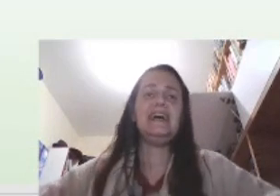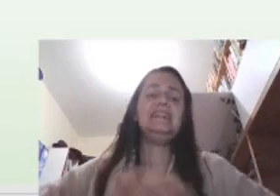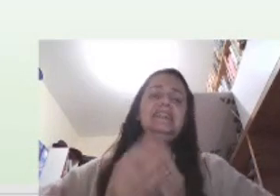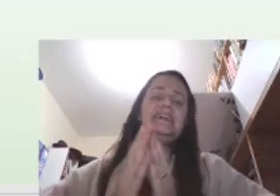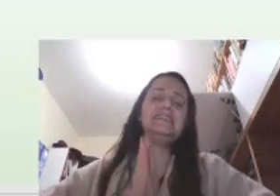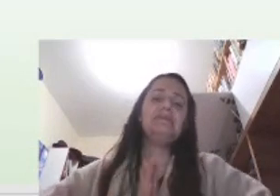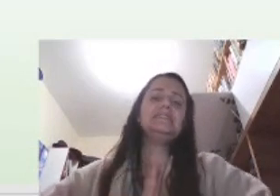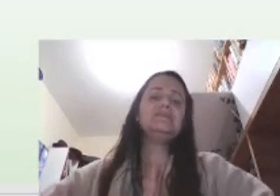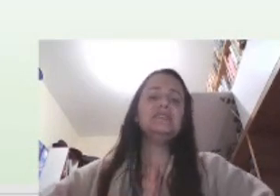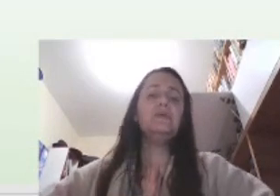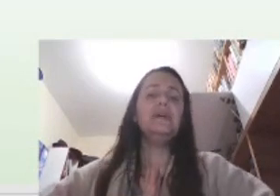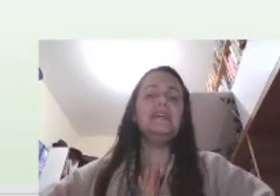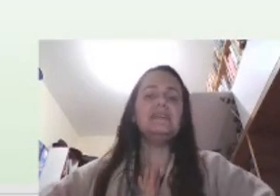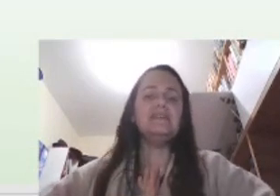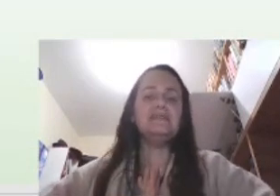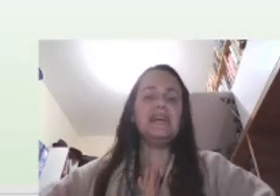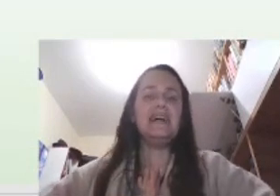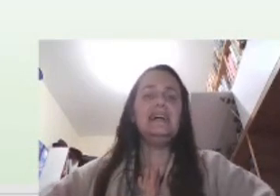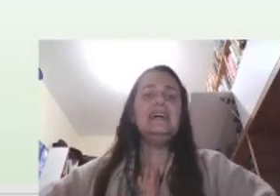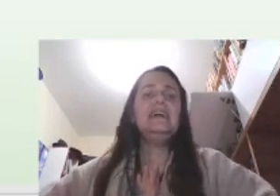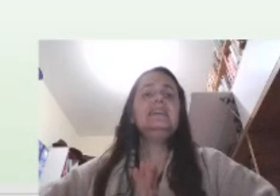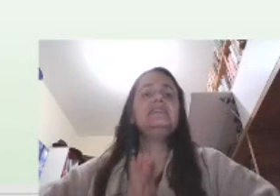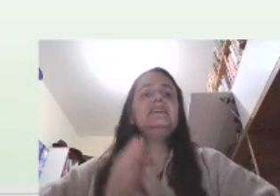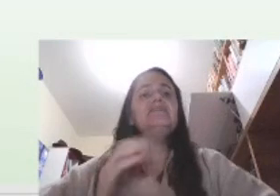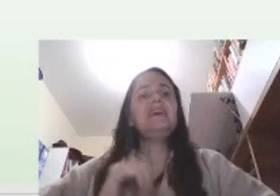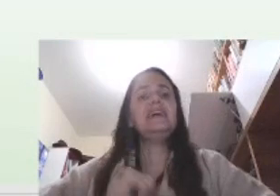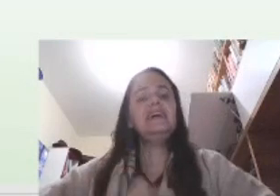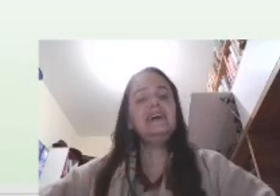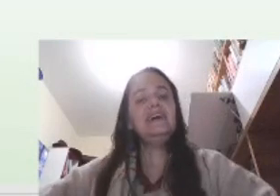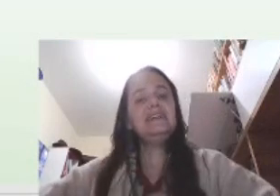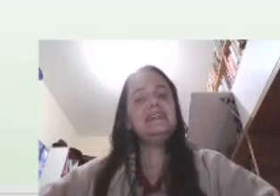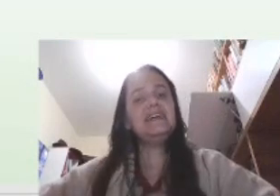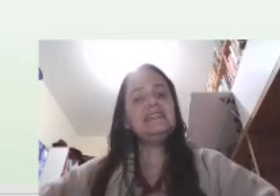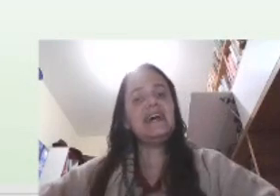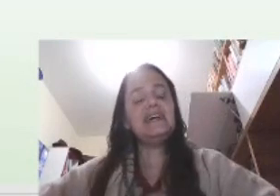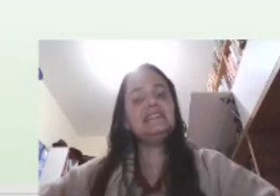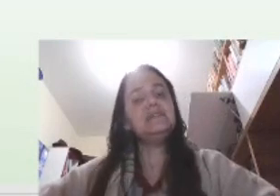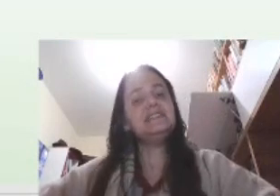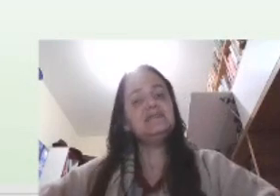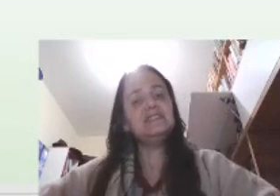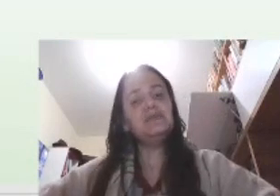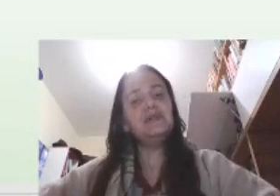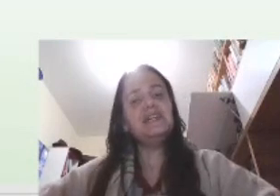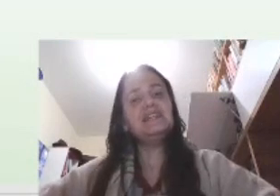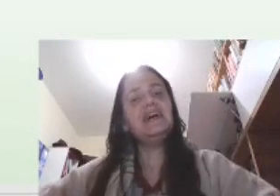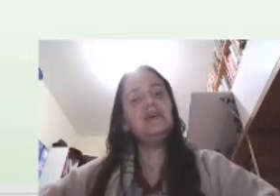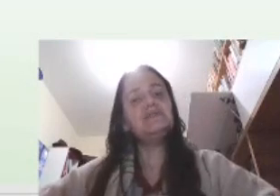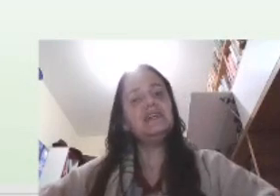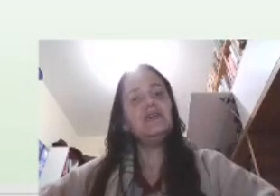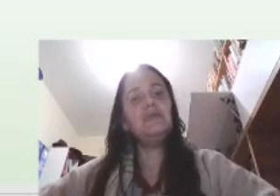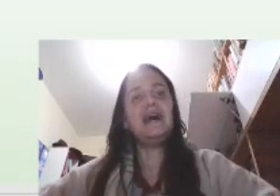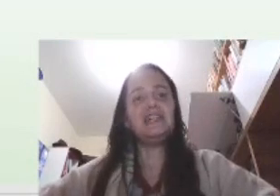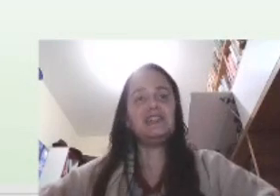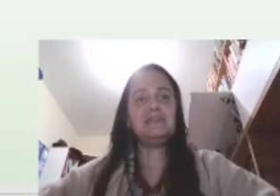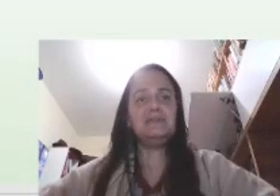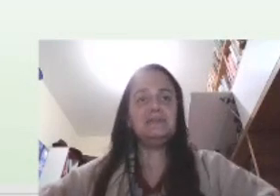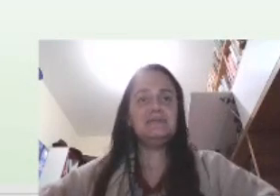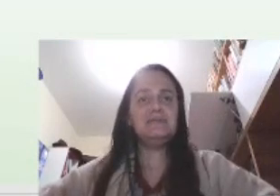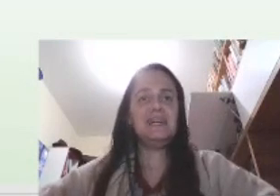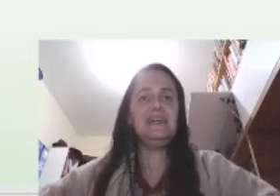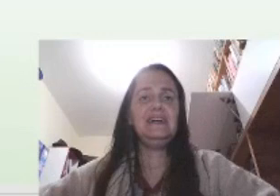ADH? É detectar a pressão sanguínea, tá? Então, ele vai detectar se a pressão sanguínea está alta ou